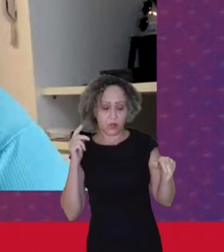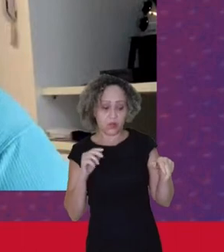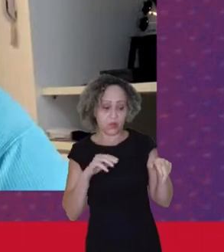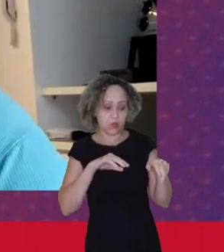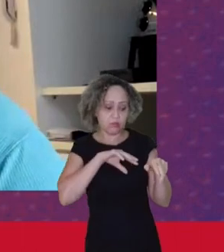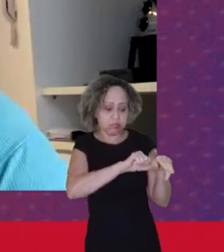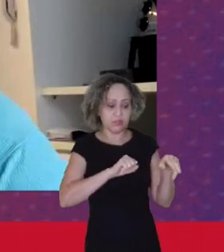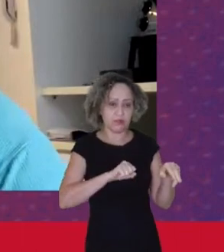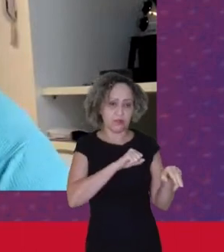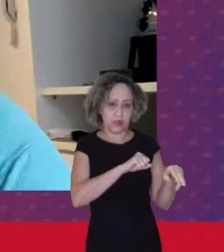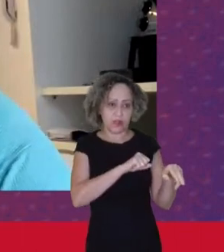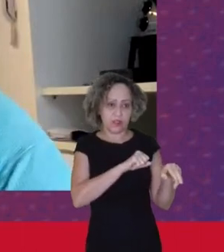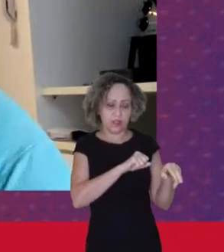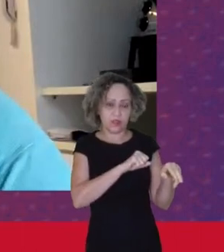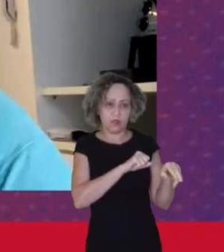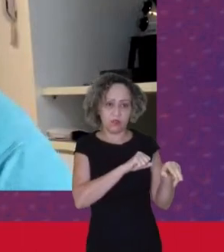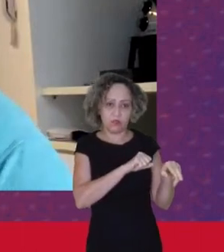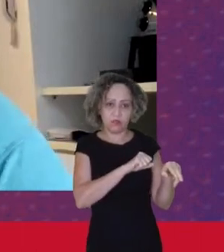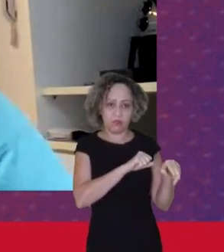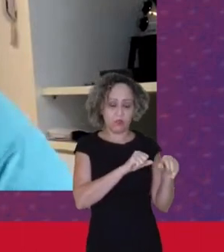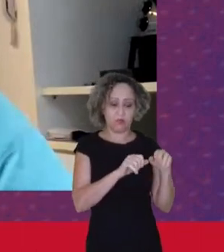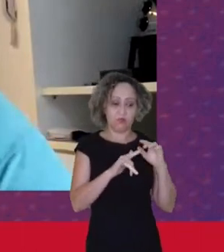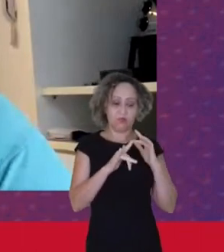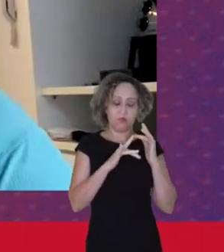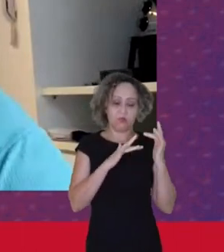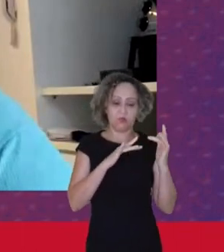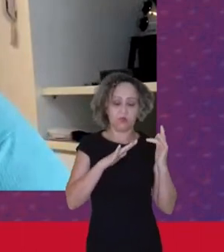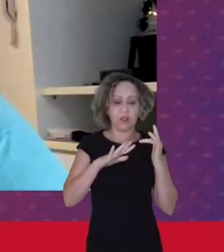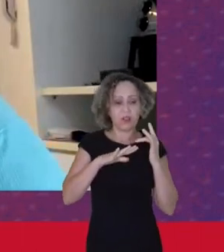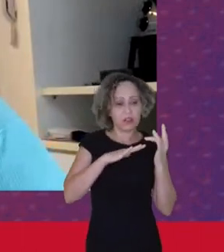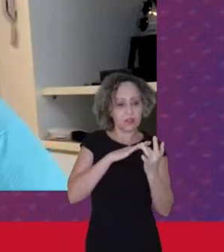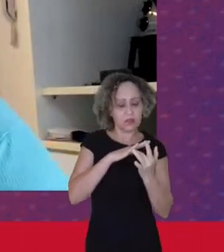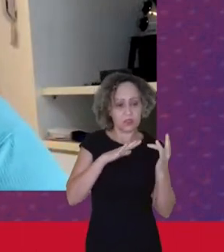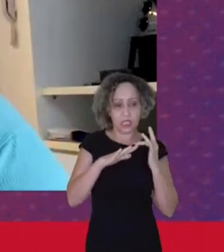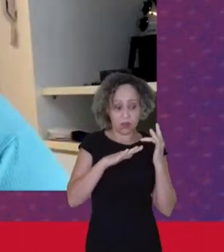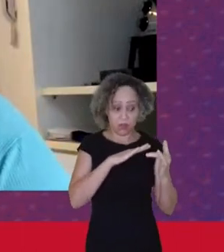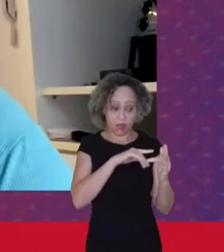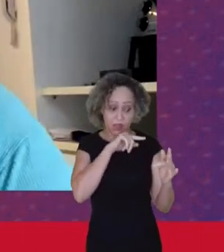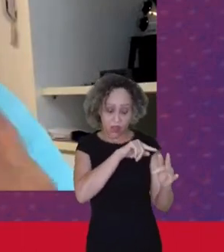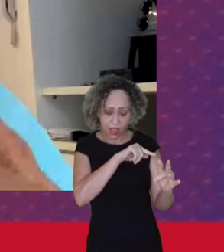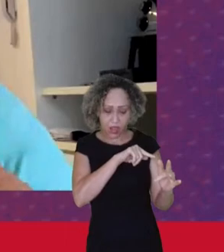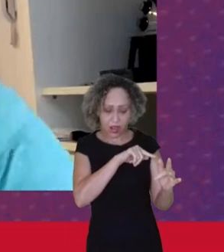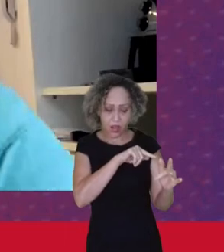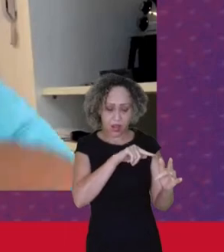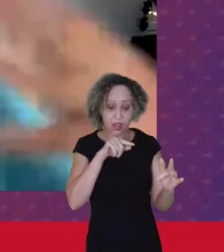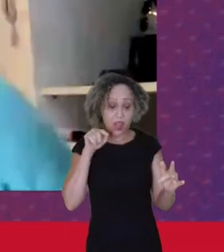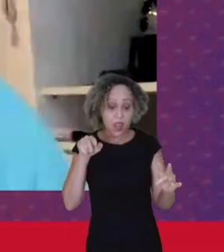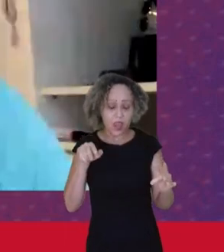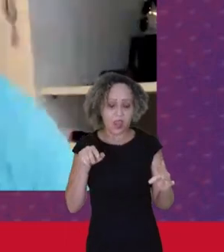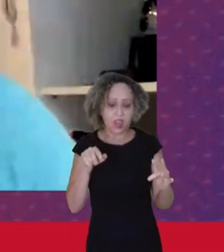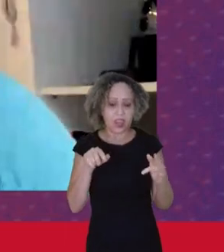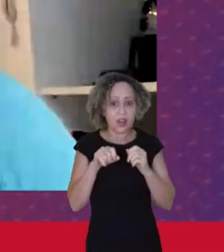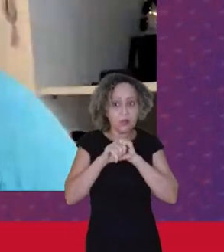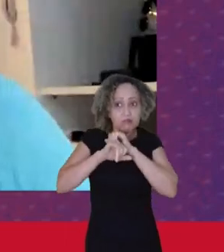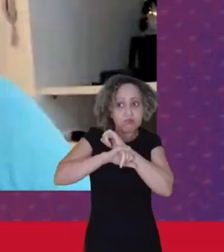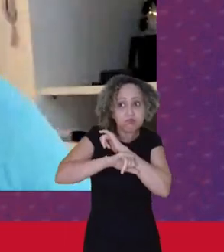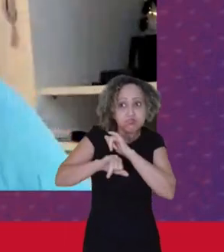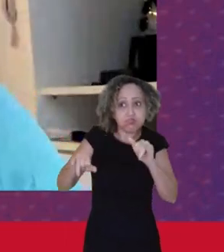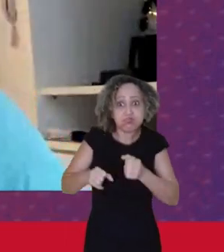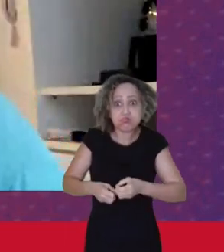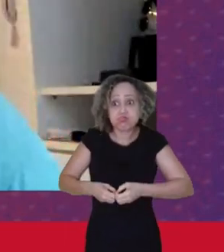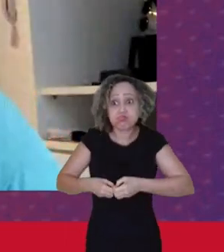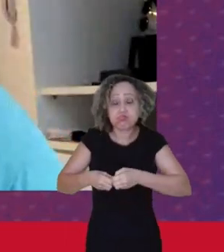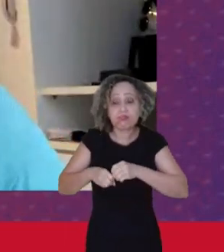fotos e conversação, né, e diálogos que a expunham. Isso foi divulgado na